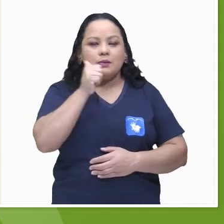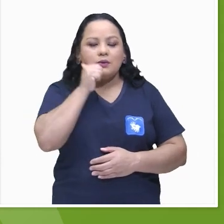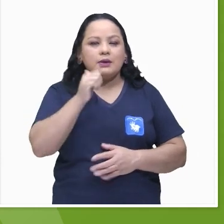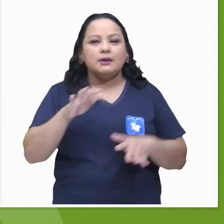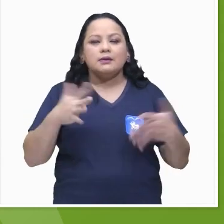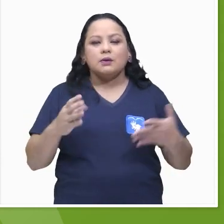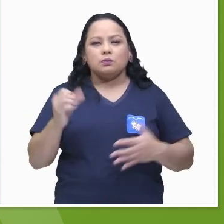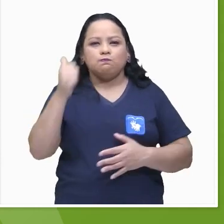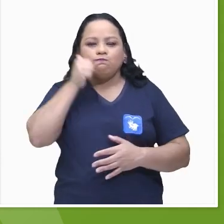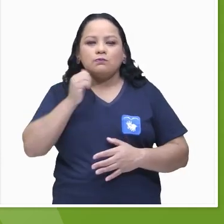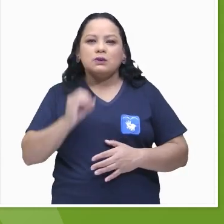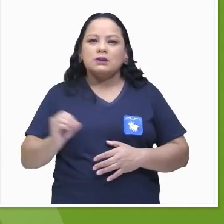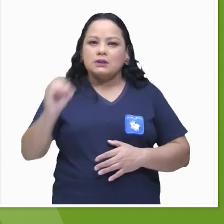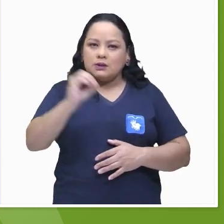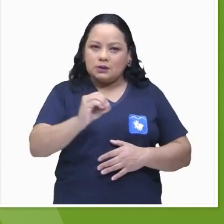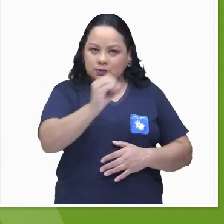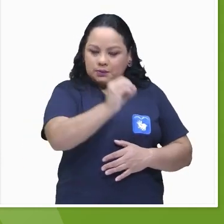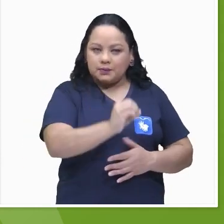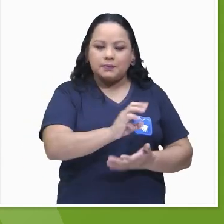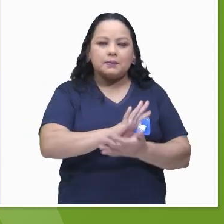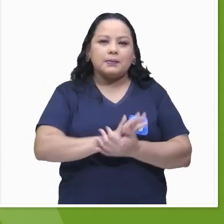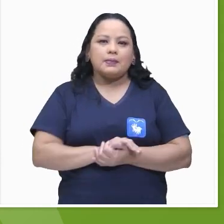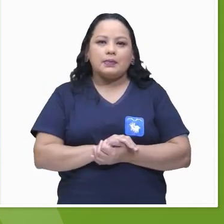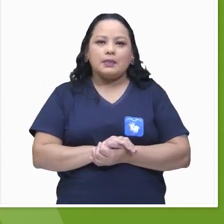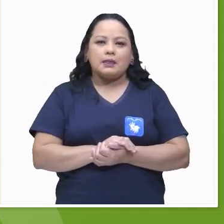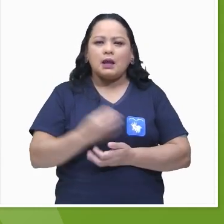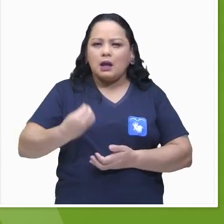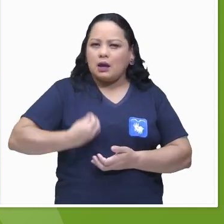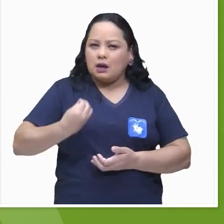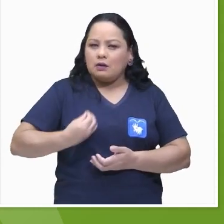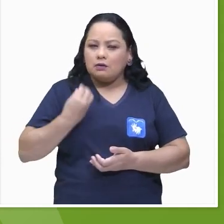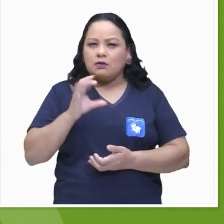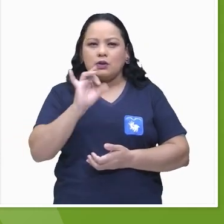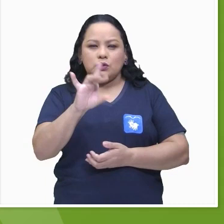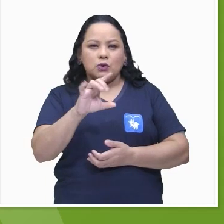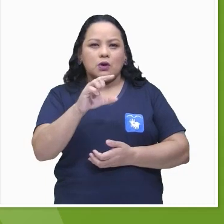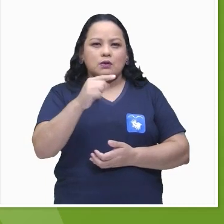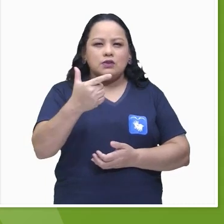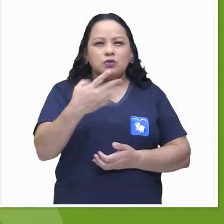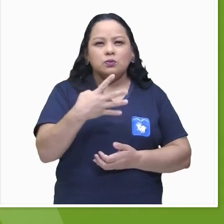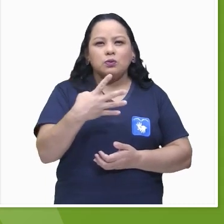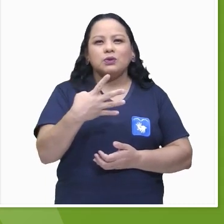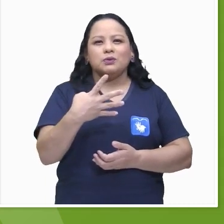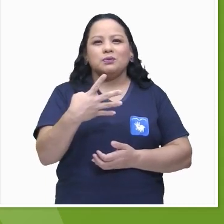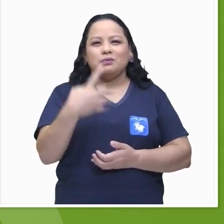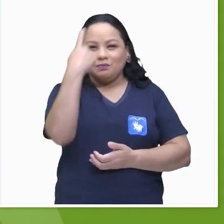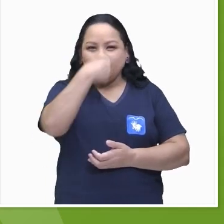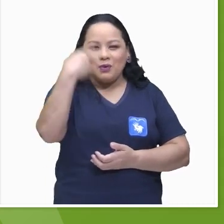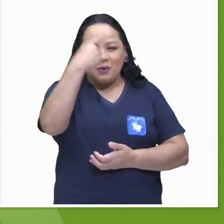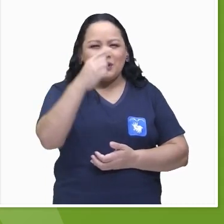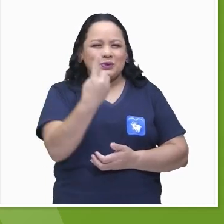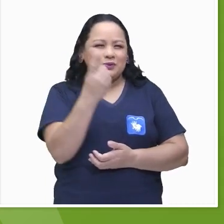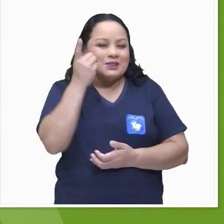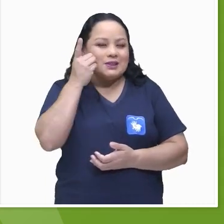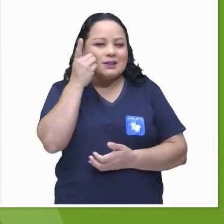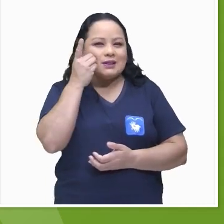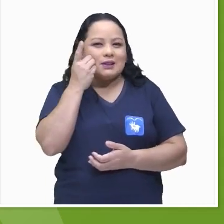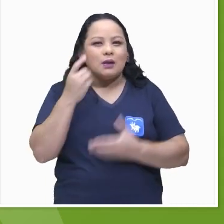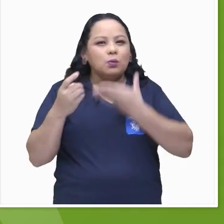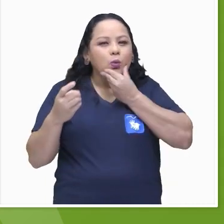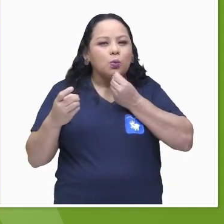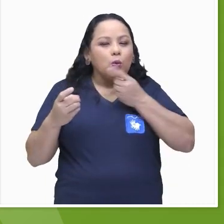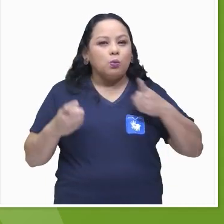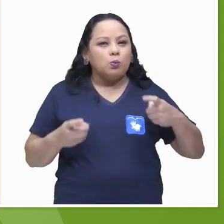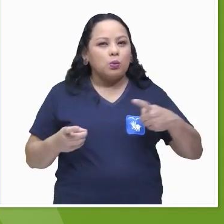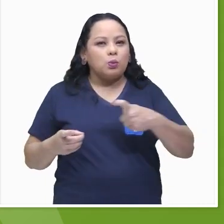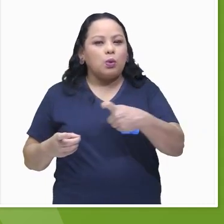esse ovócito, tá, sobreviva por apenas 24 horas, o espermatozoide